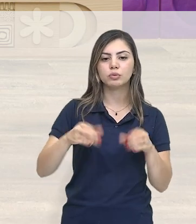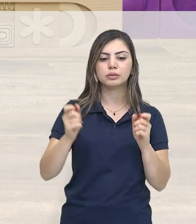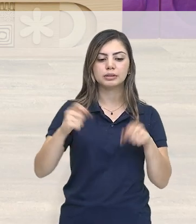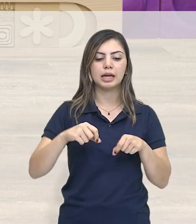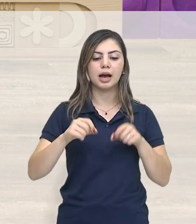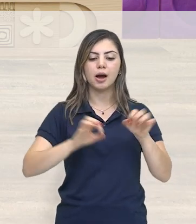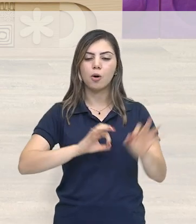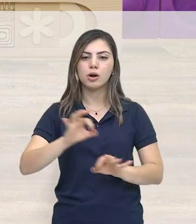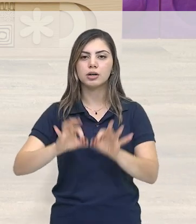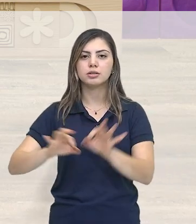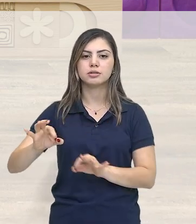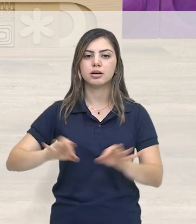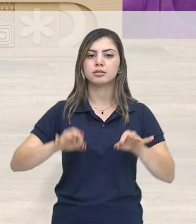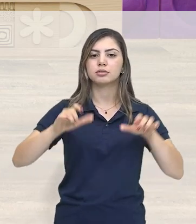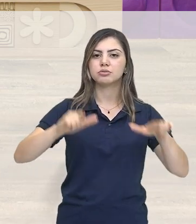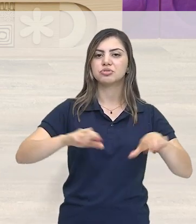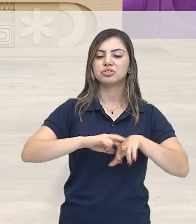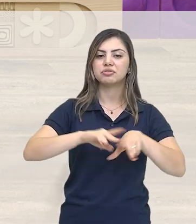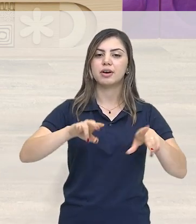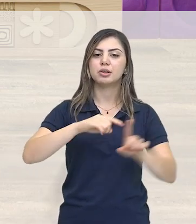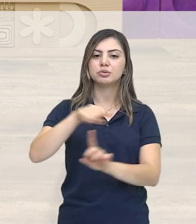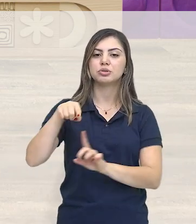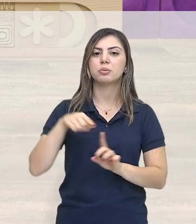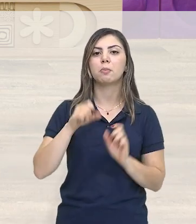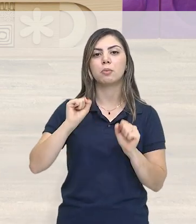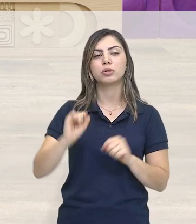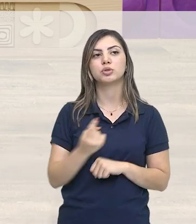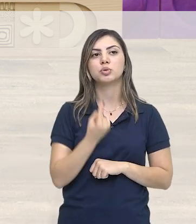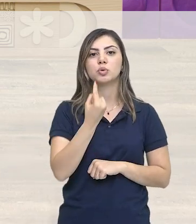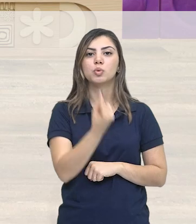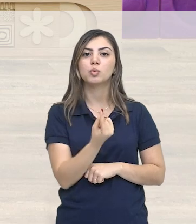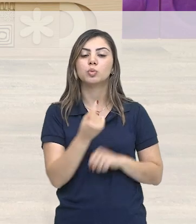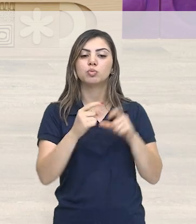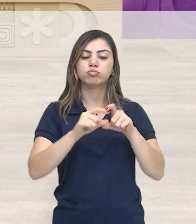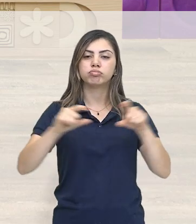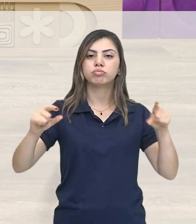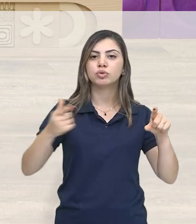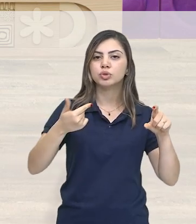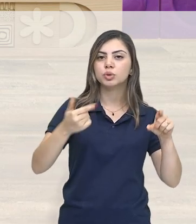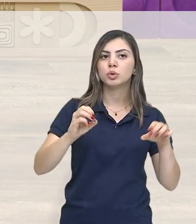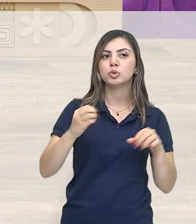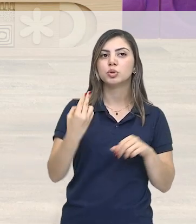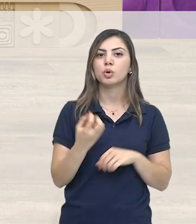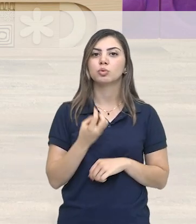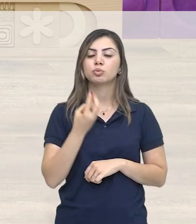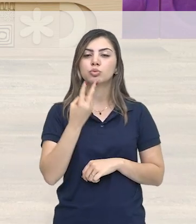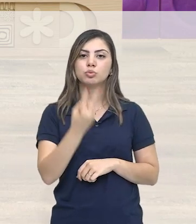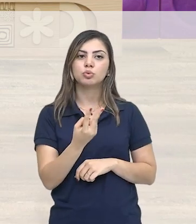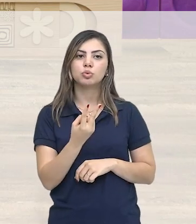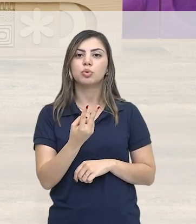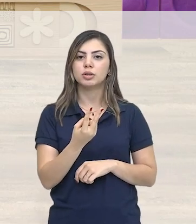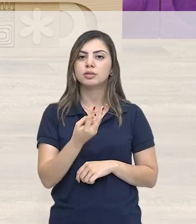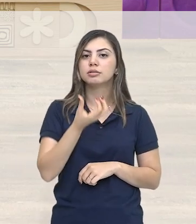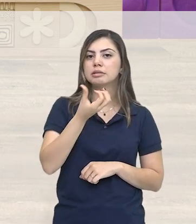diferentes maneiras. Pode ser uma vez de 12, pode ser 2 vezes de 6, ou pode